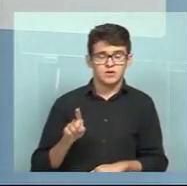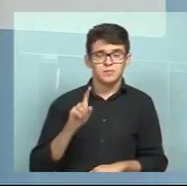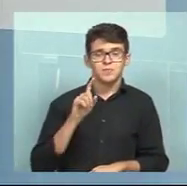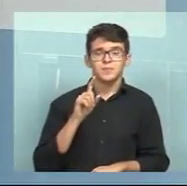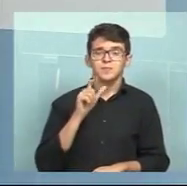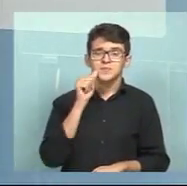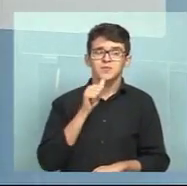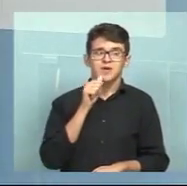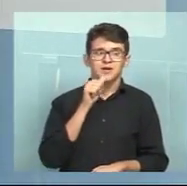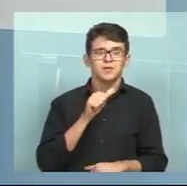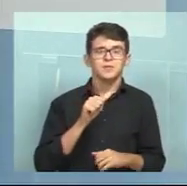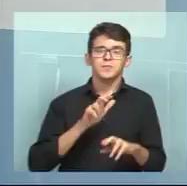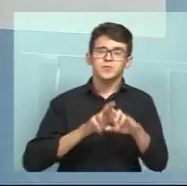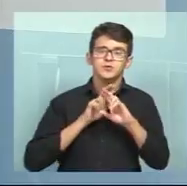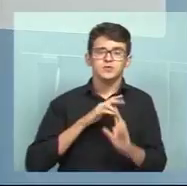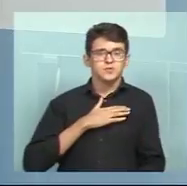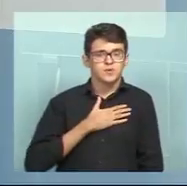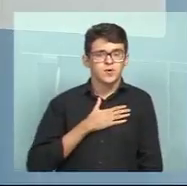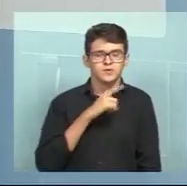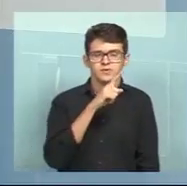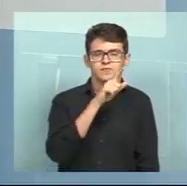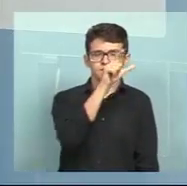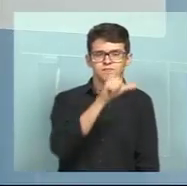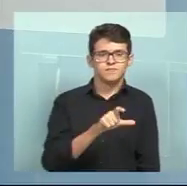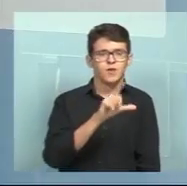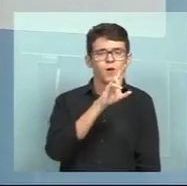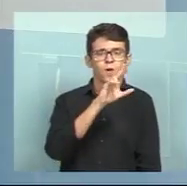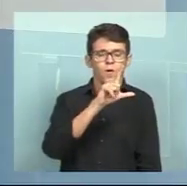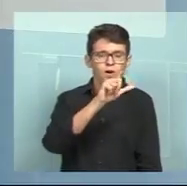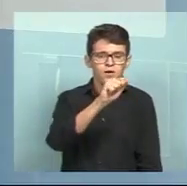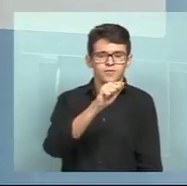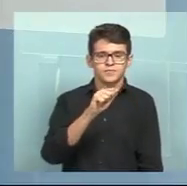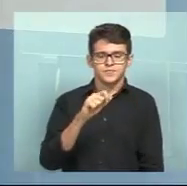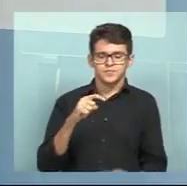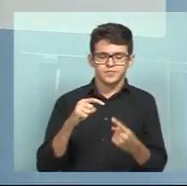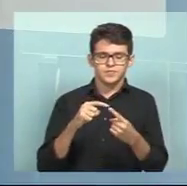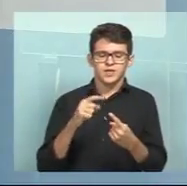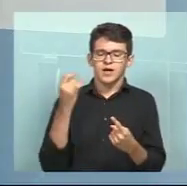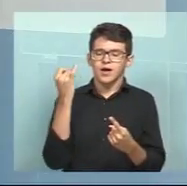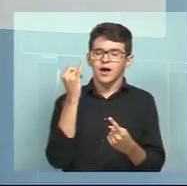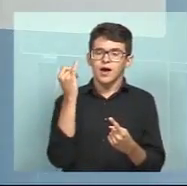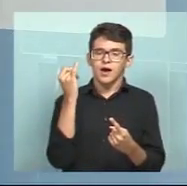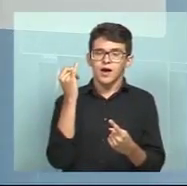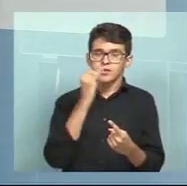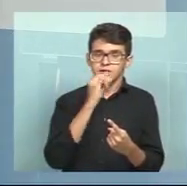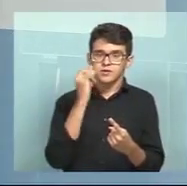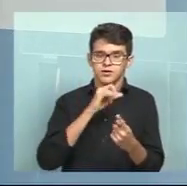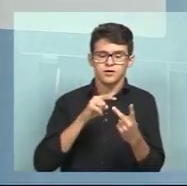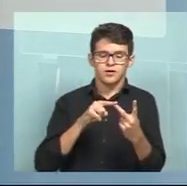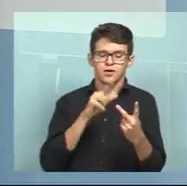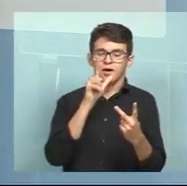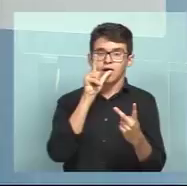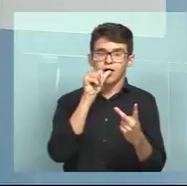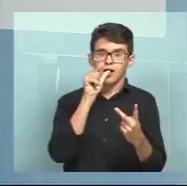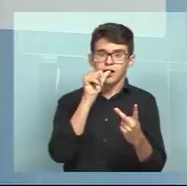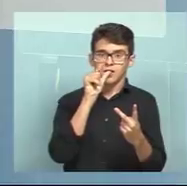Luiz. Esse é o ponto. Então ela tinha a água, ela tinha a energia que ela não tinha antes, ou